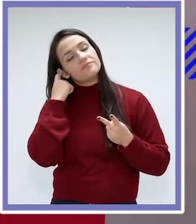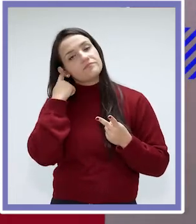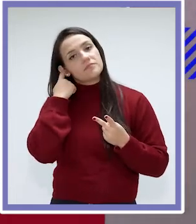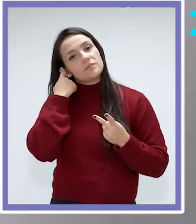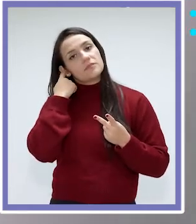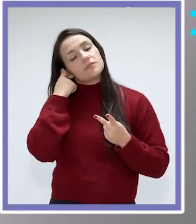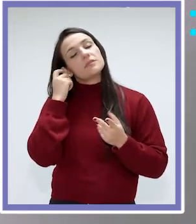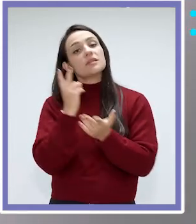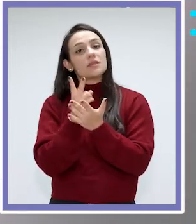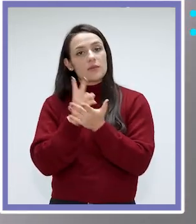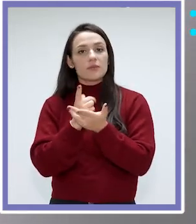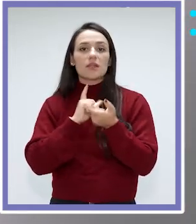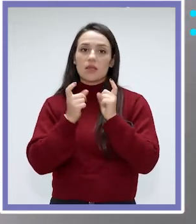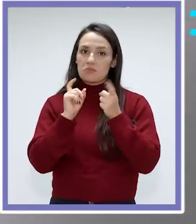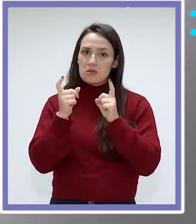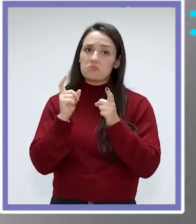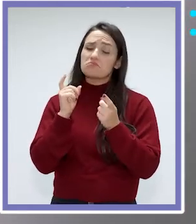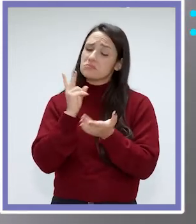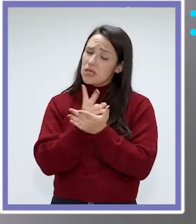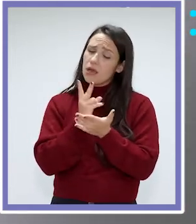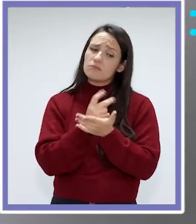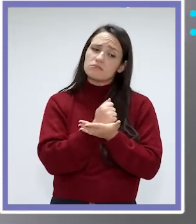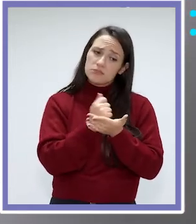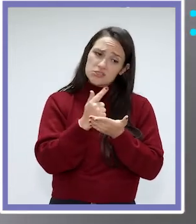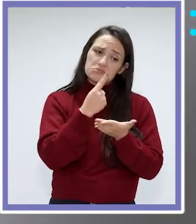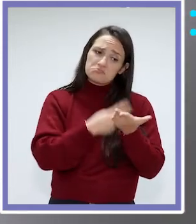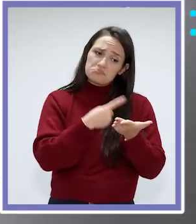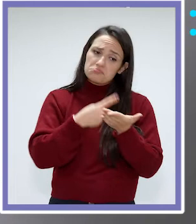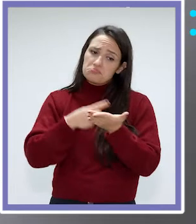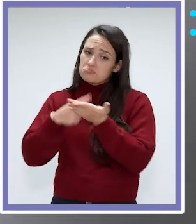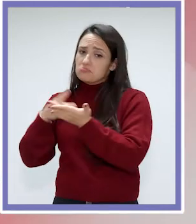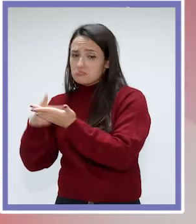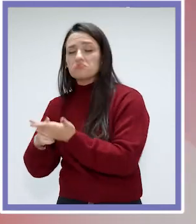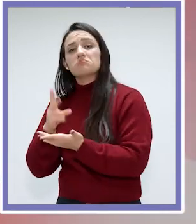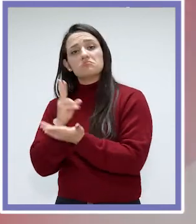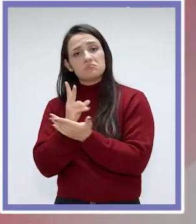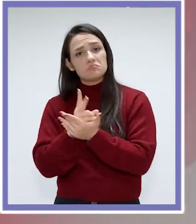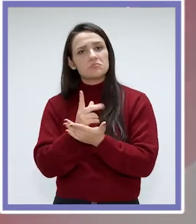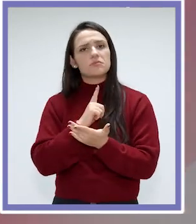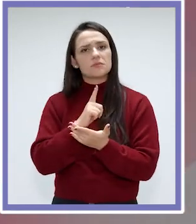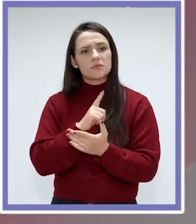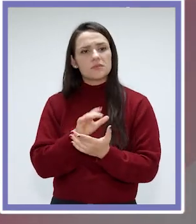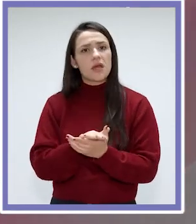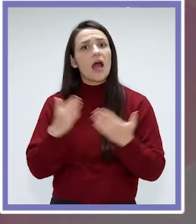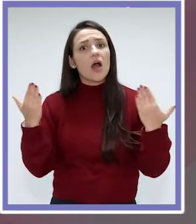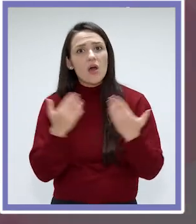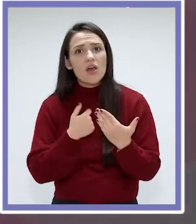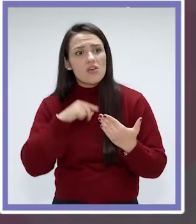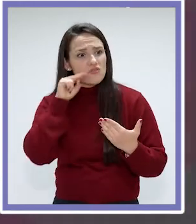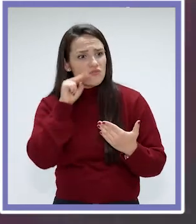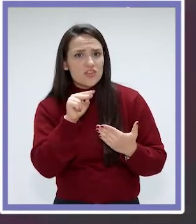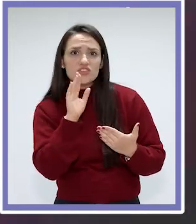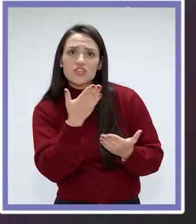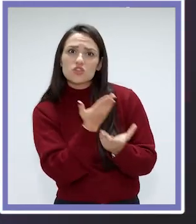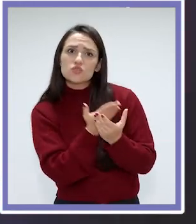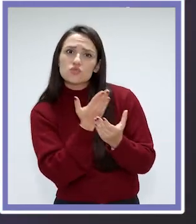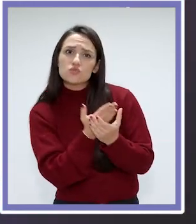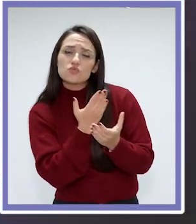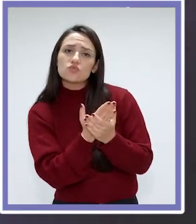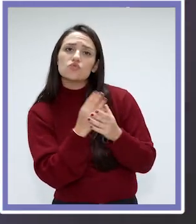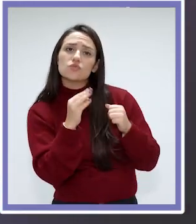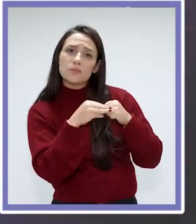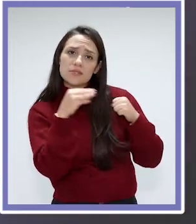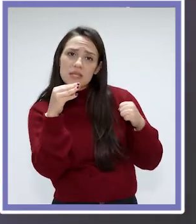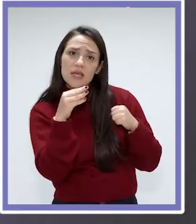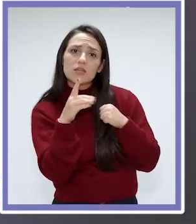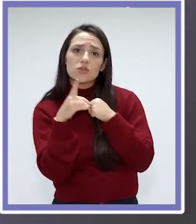com periodicidade, né, e é muito interessante a gente ver que nós já temos hoje dissertações de mestrado, a gente já tem tese